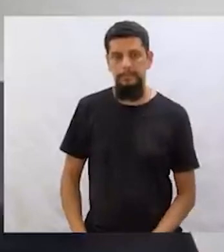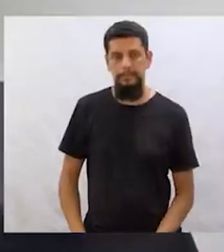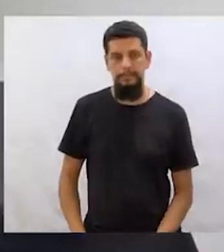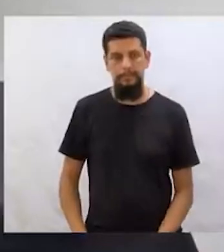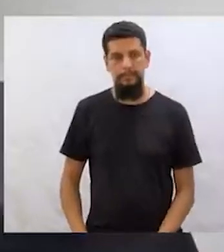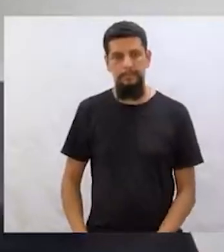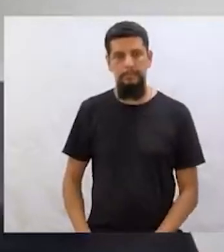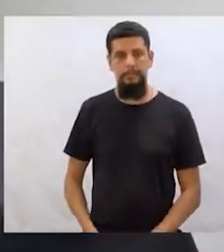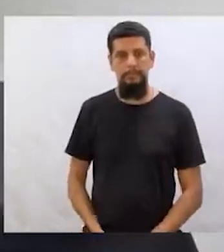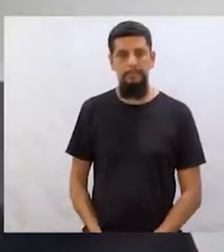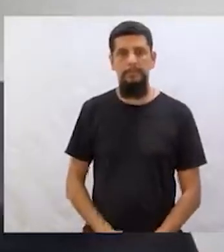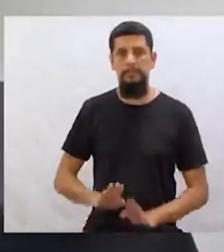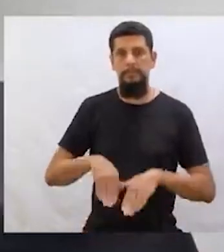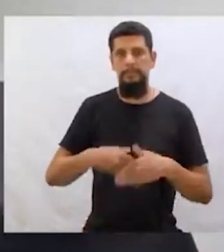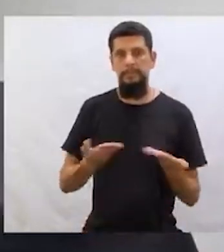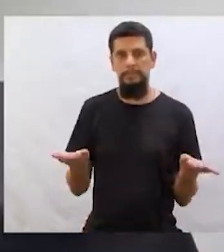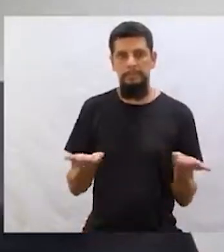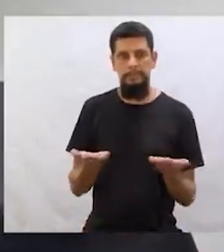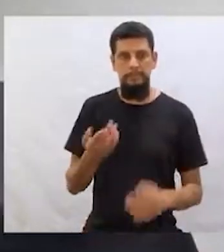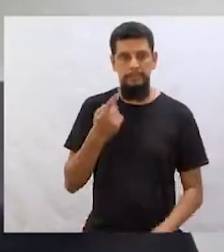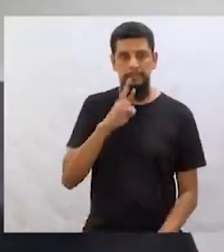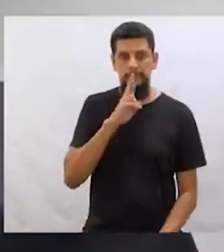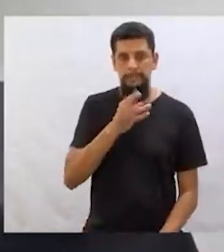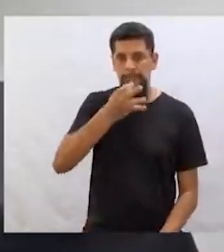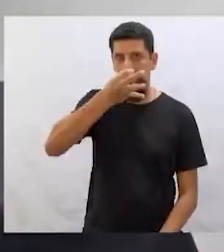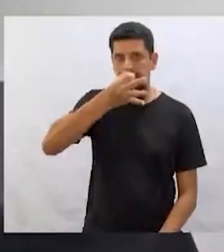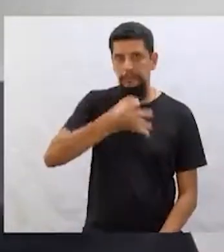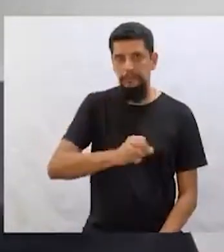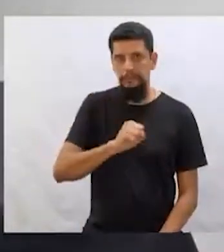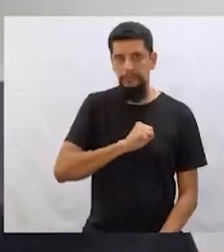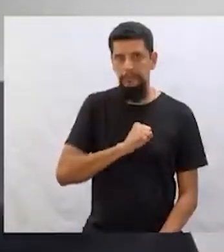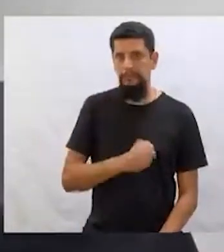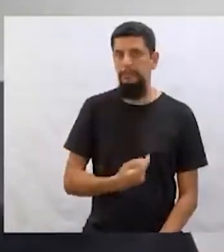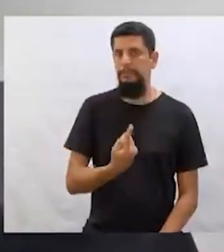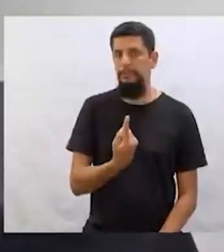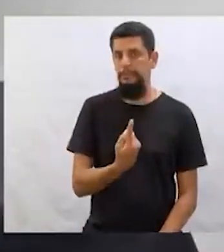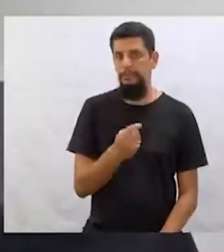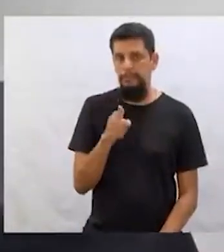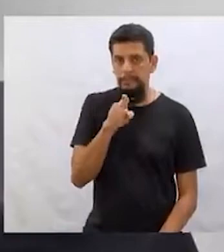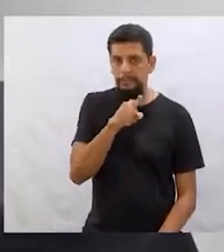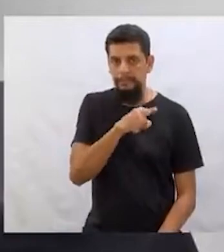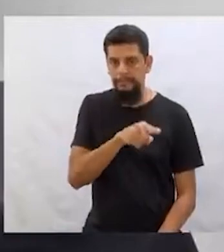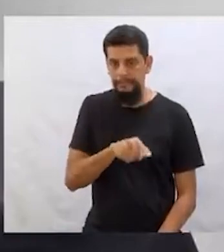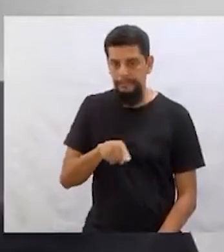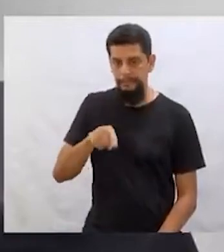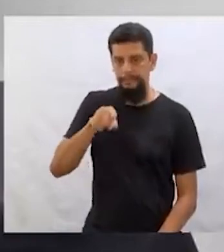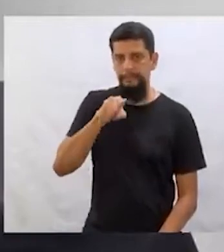dedos levantados nesta imagem. Então, a resposta correta é 1.